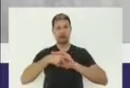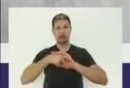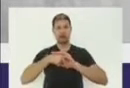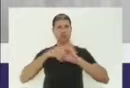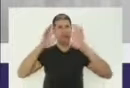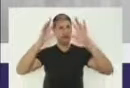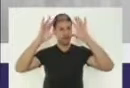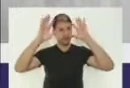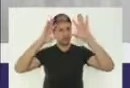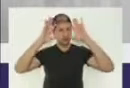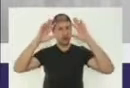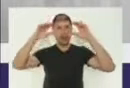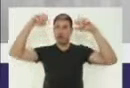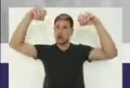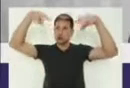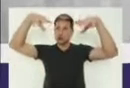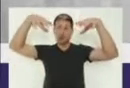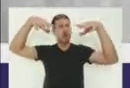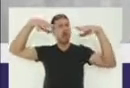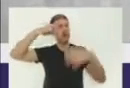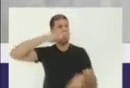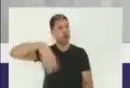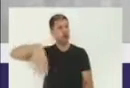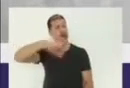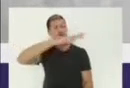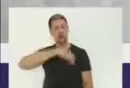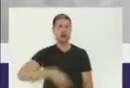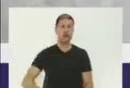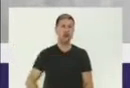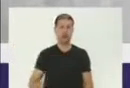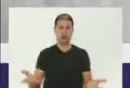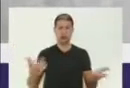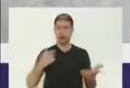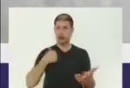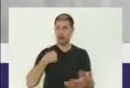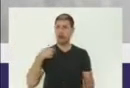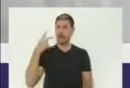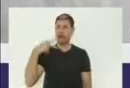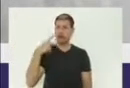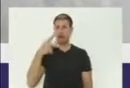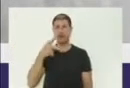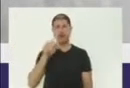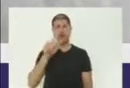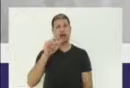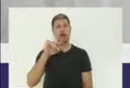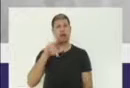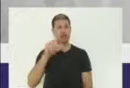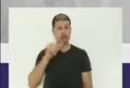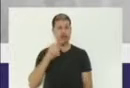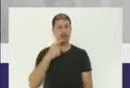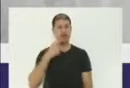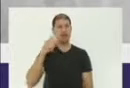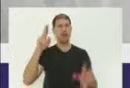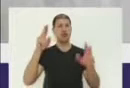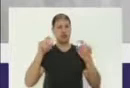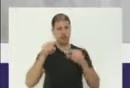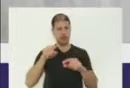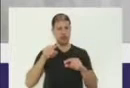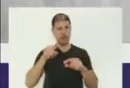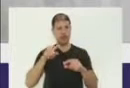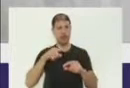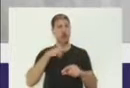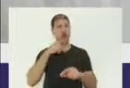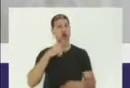na questão da iluminação pública. Hoje, eu e o vereador Palinha trazemos uma das matérias que foi, inclusive, dúvida